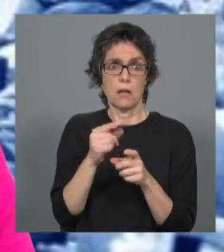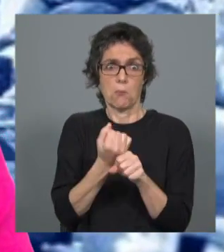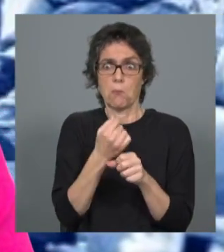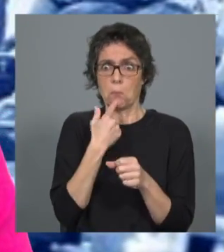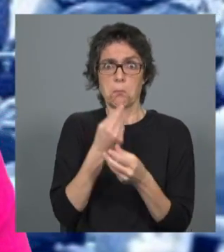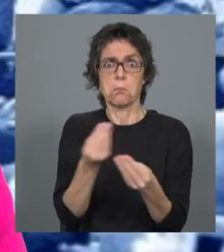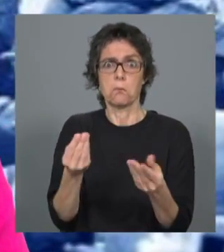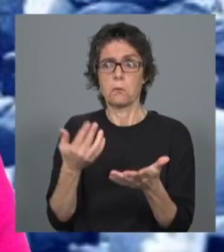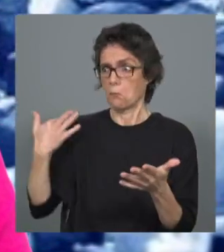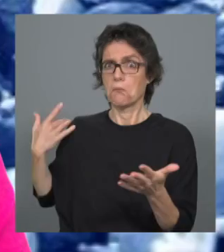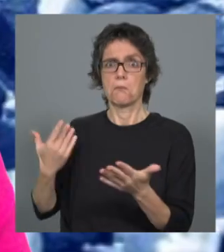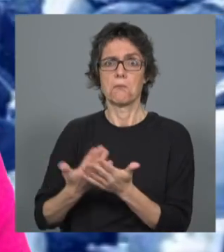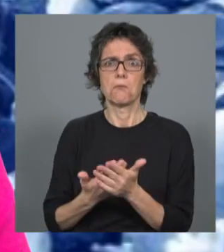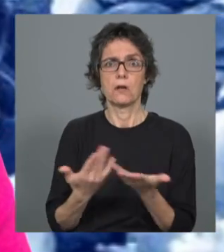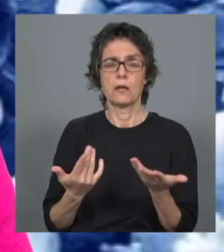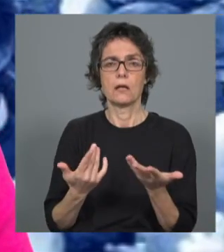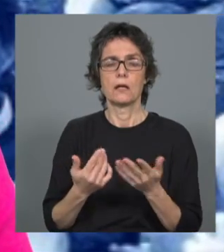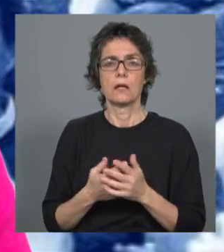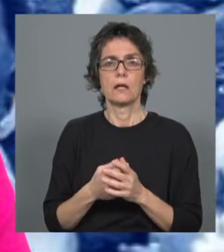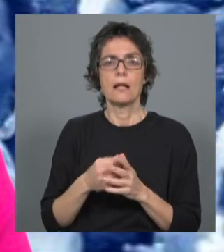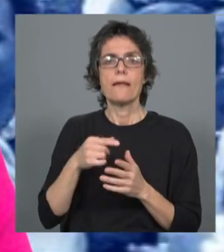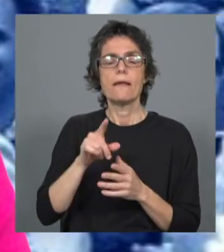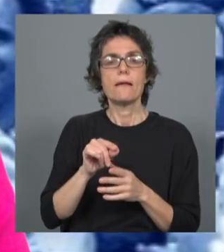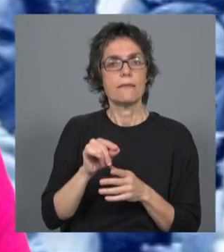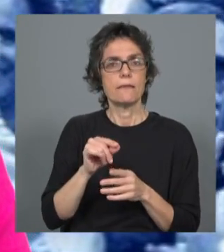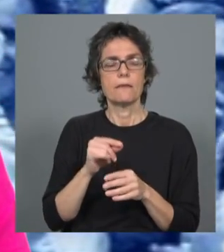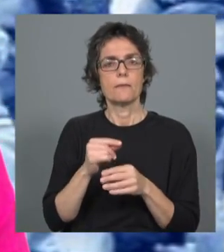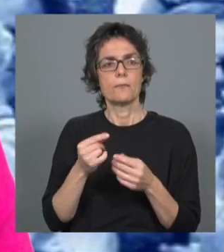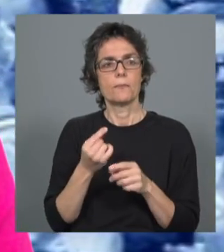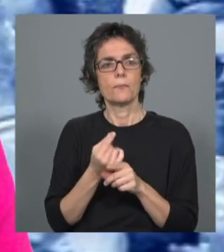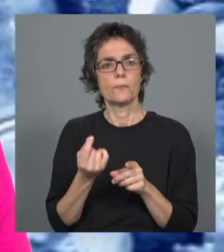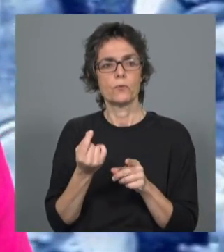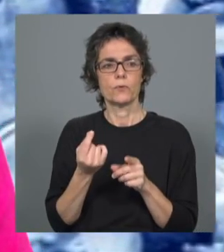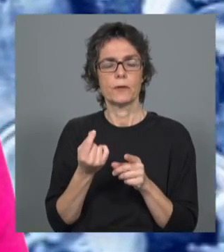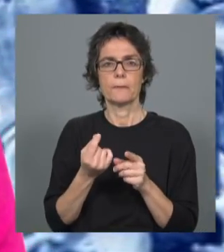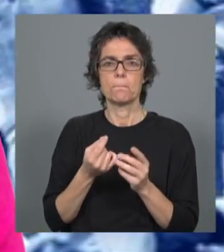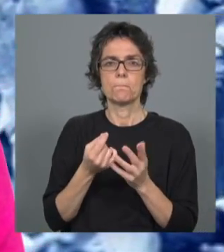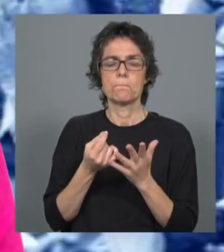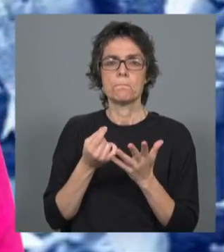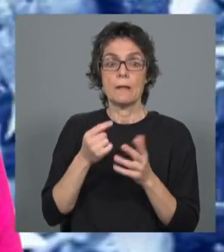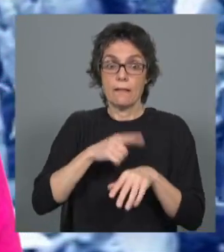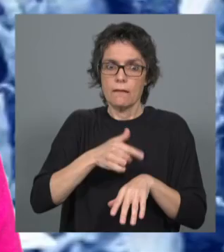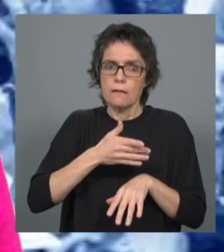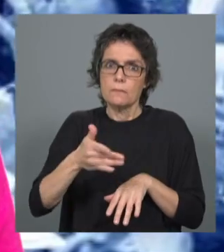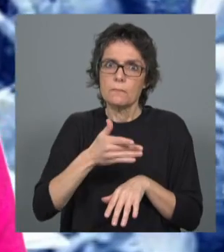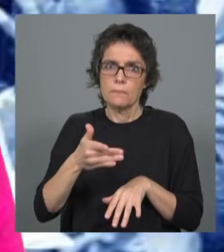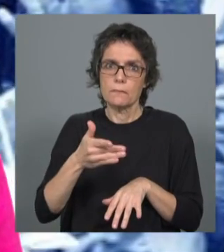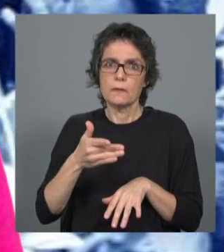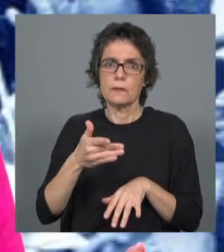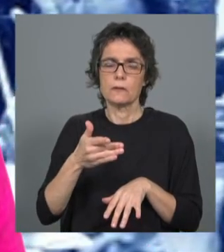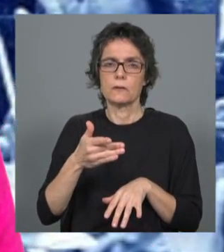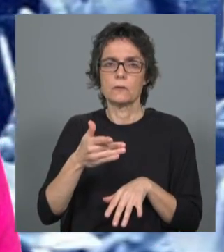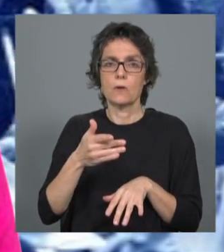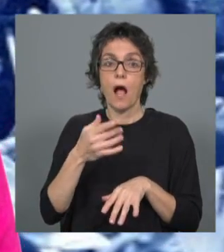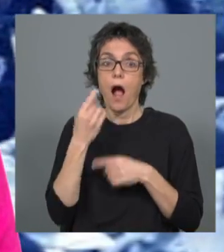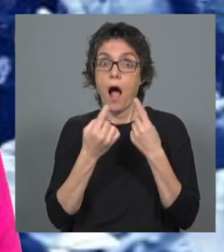aquilo que vai chegando, e acabou também por ser uma mais-valia, até porque neste tempo parte dos nossos alunos